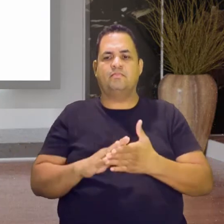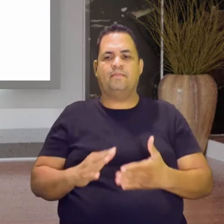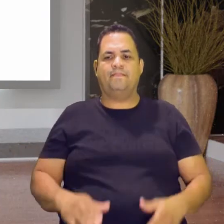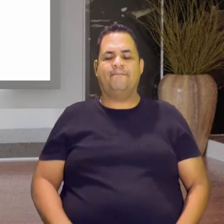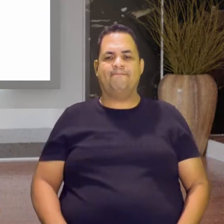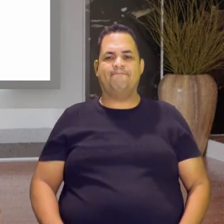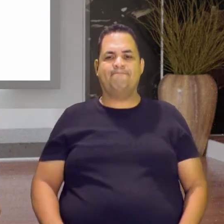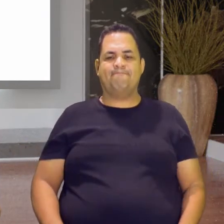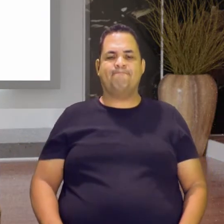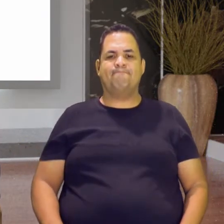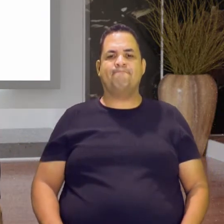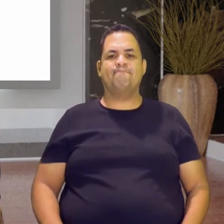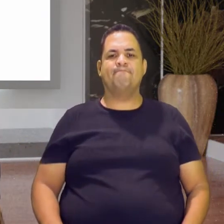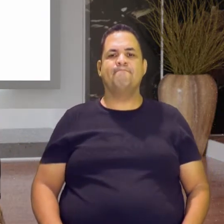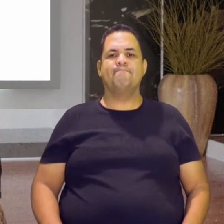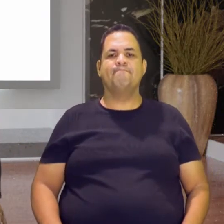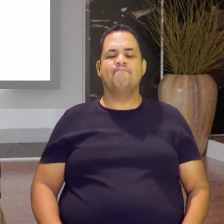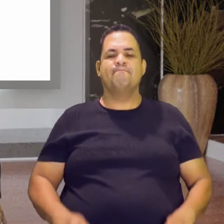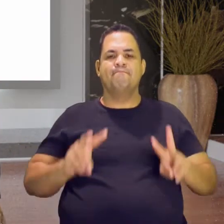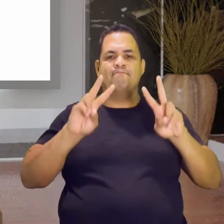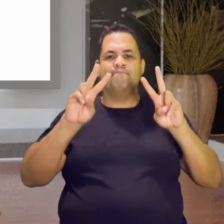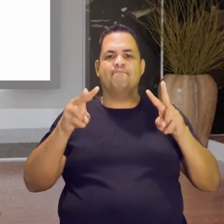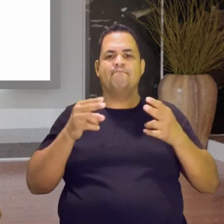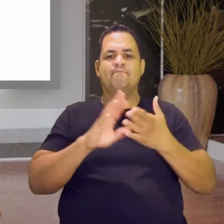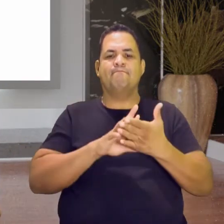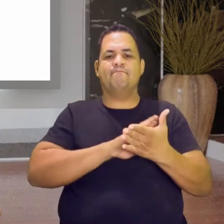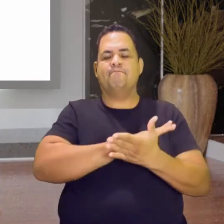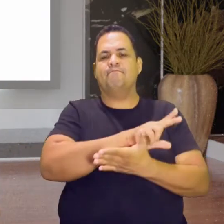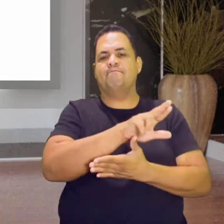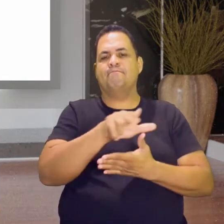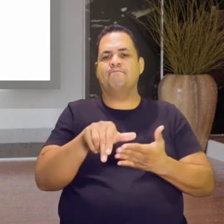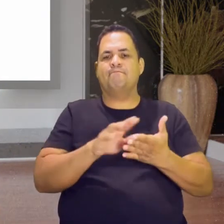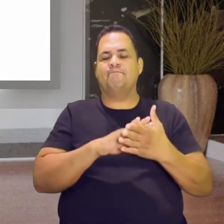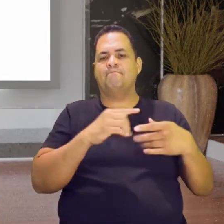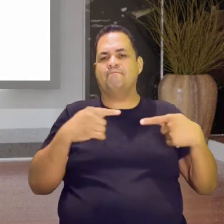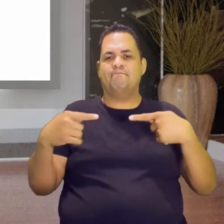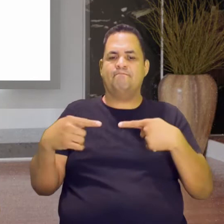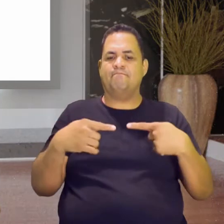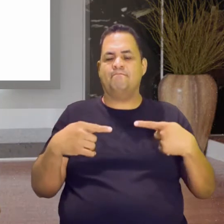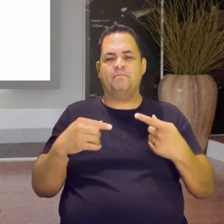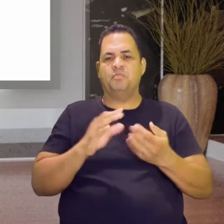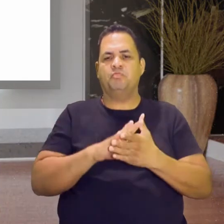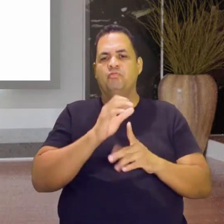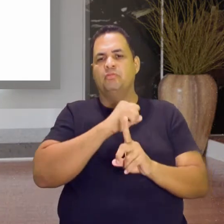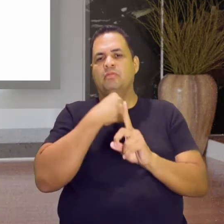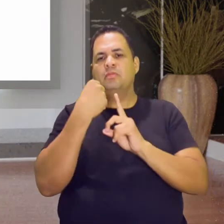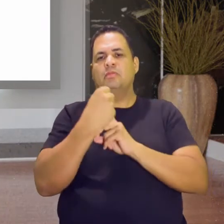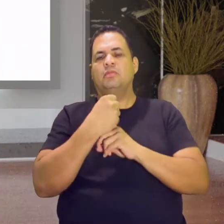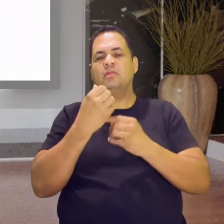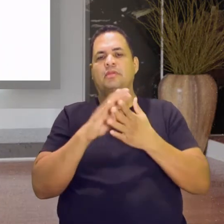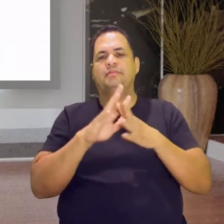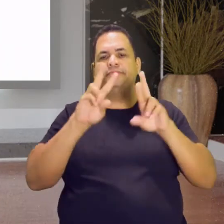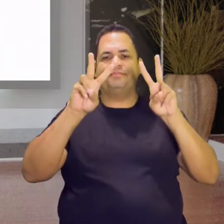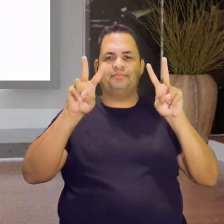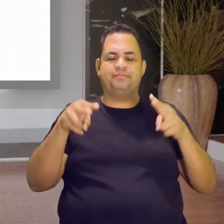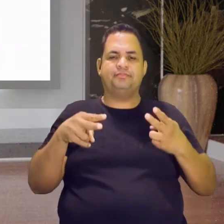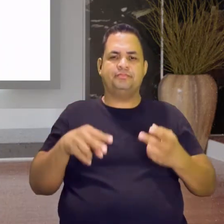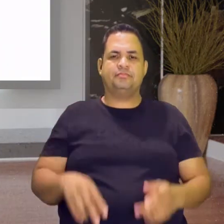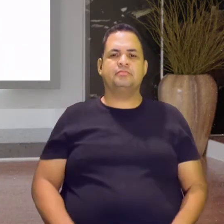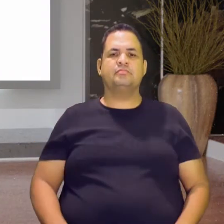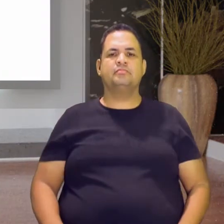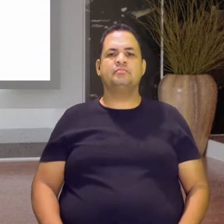Renascimento, os temas eram variados, né? Estava relacionado à sociedade, a temas como